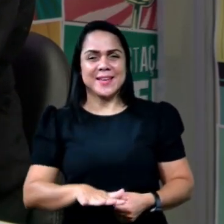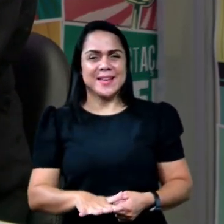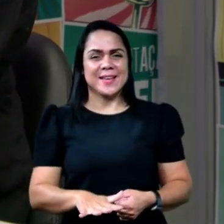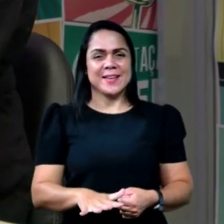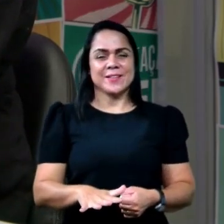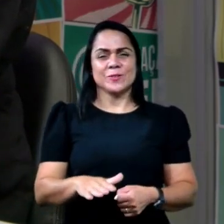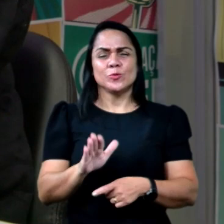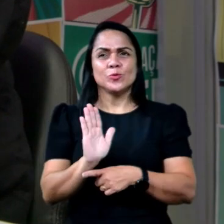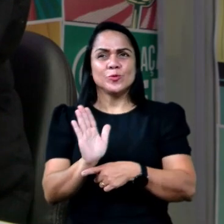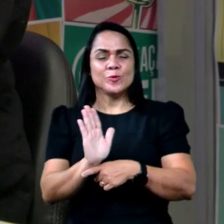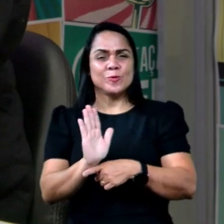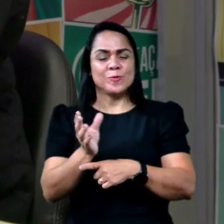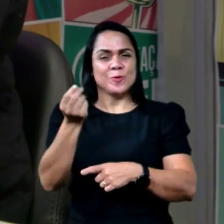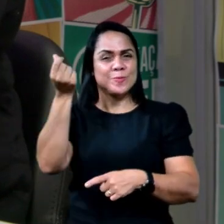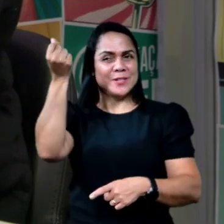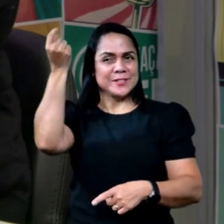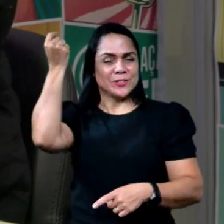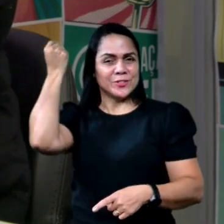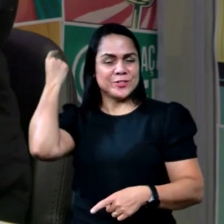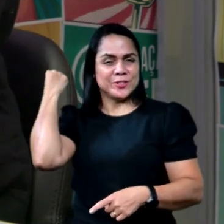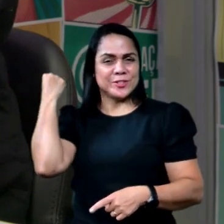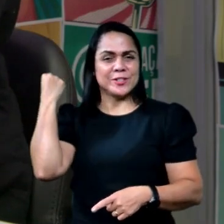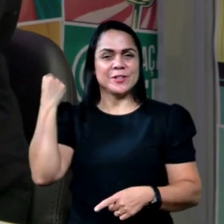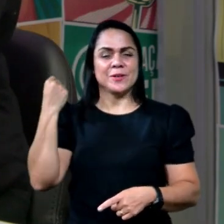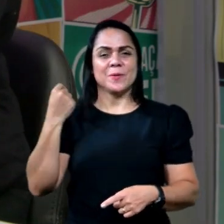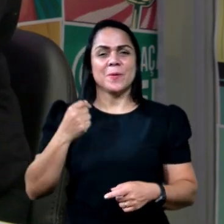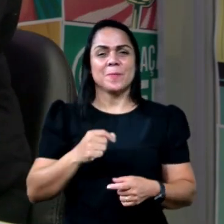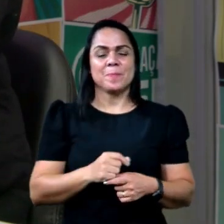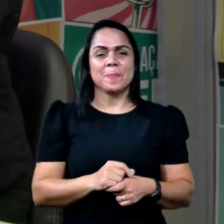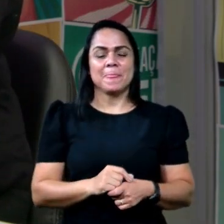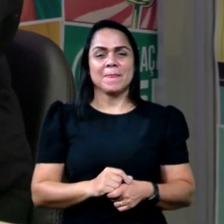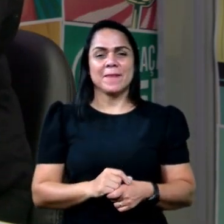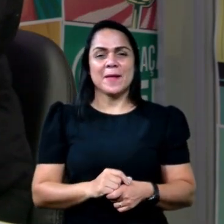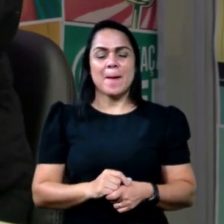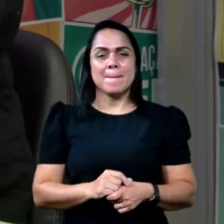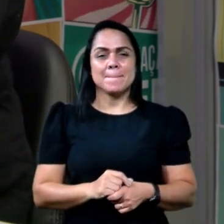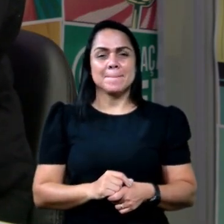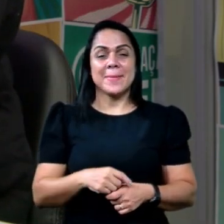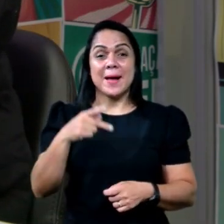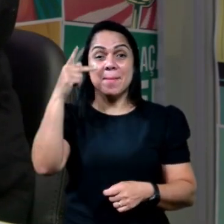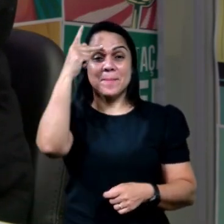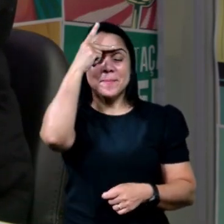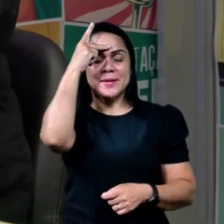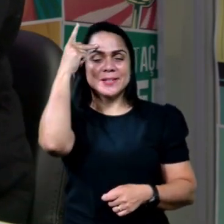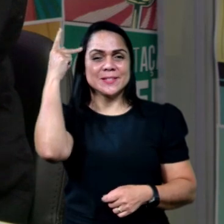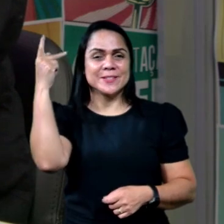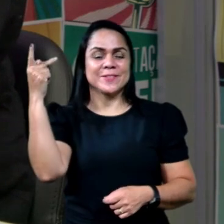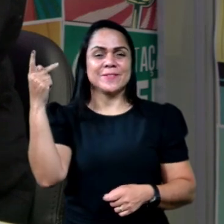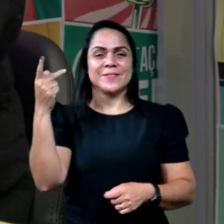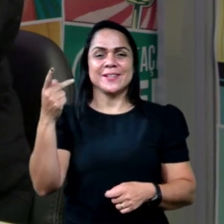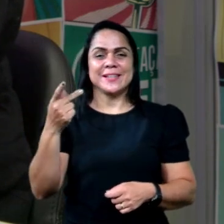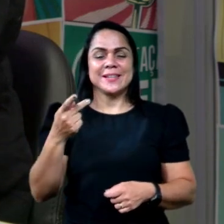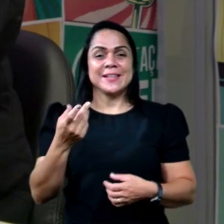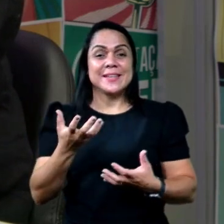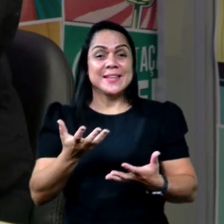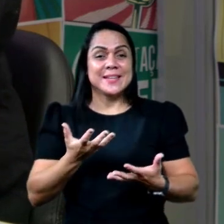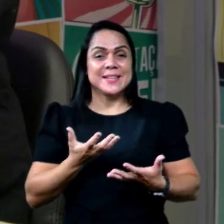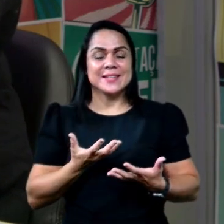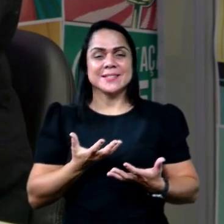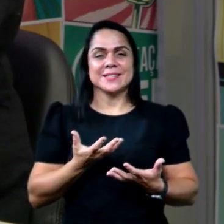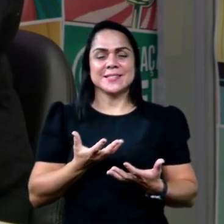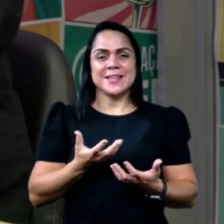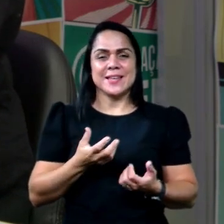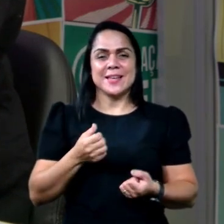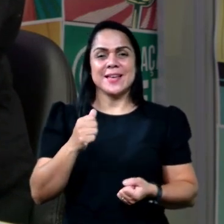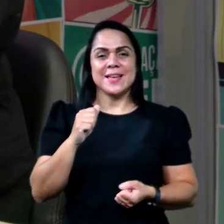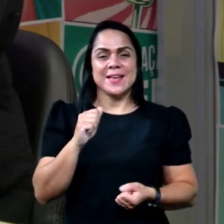primeiro, gente, não desse moderno. A minha personagem-chave, todo mundo queria ser Emília, né? Todo mundo queria ser a Narizinho. Eu